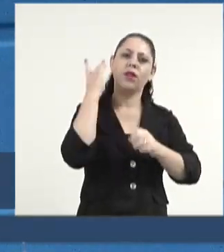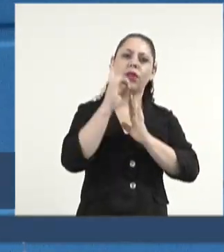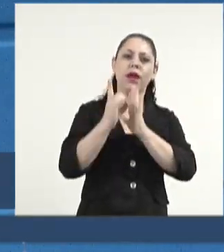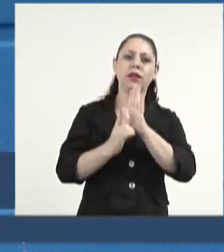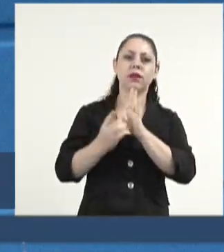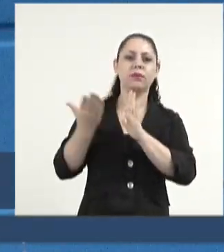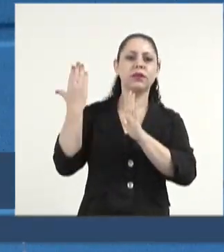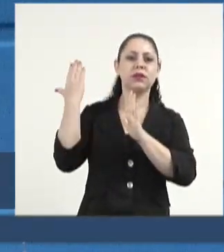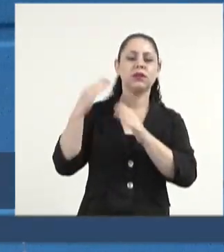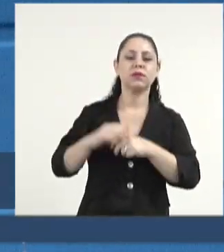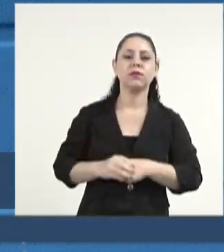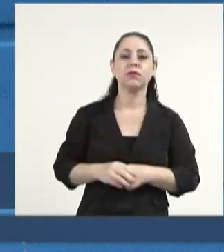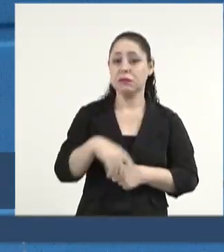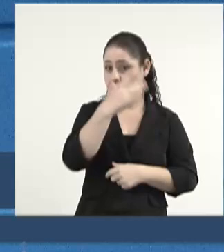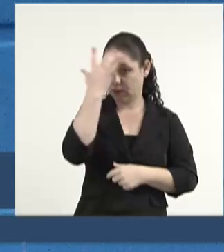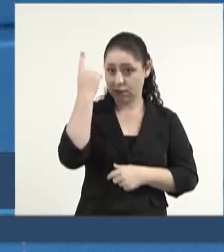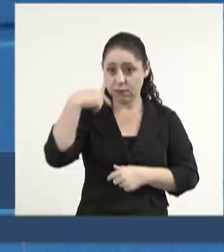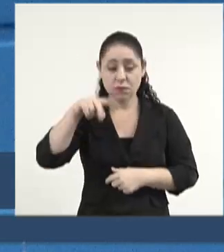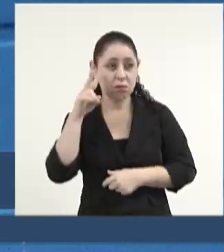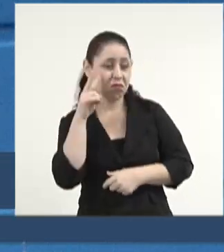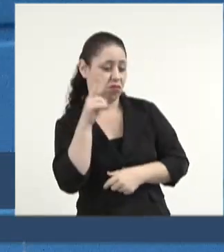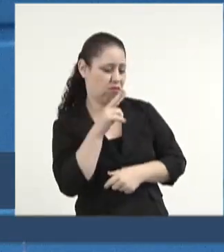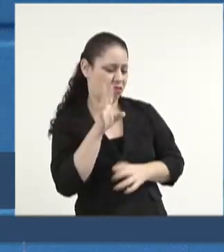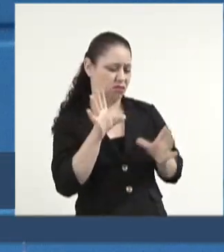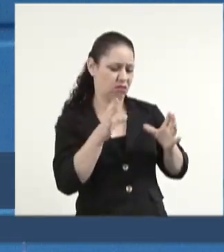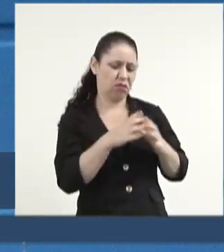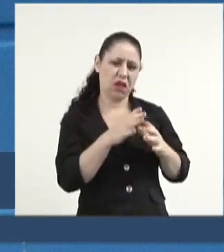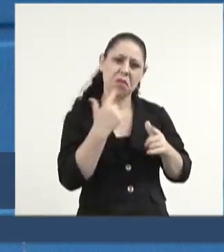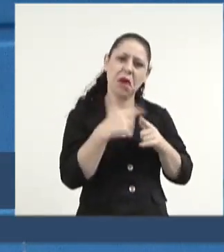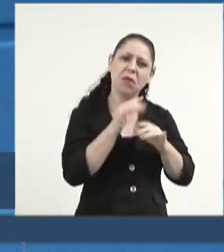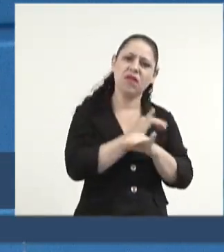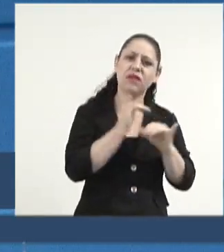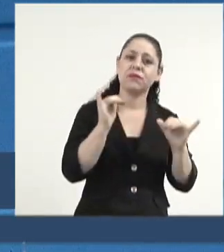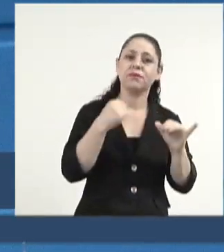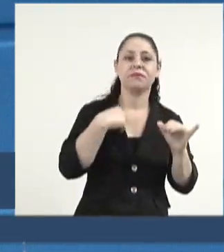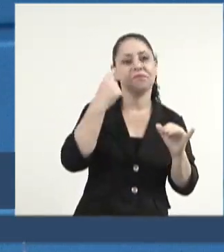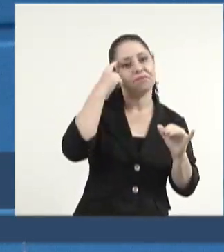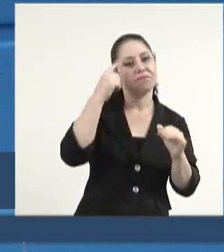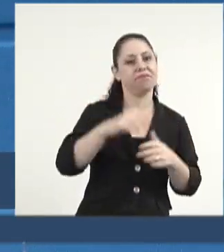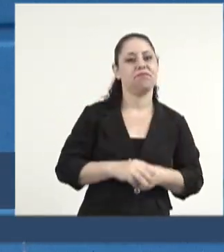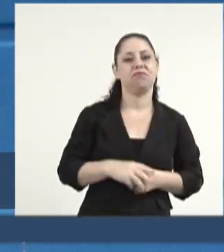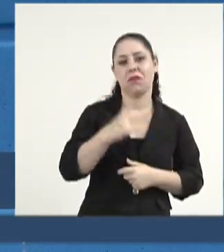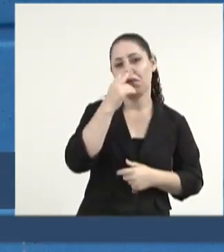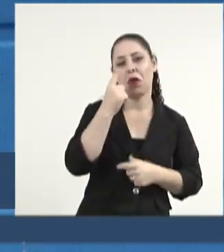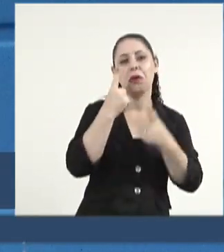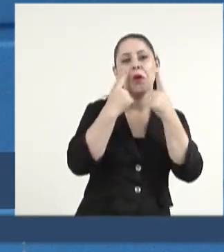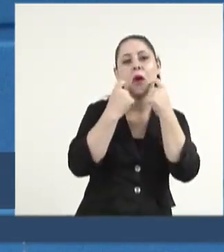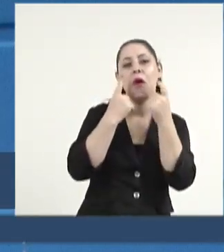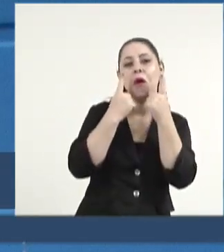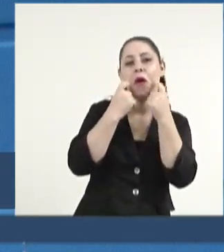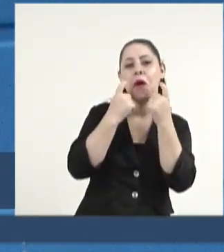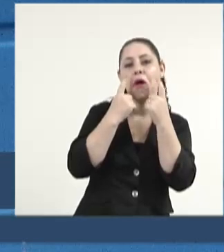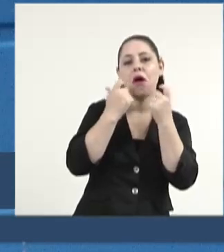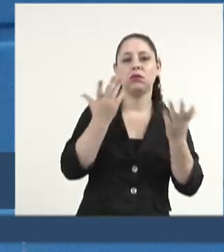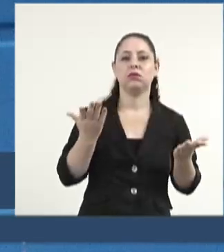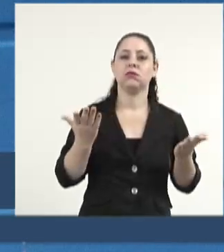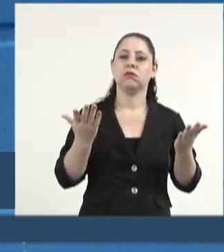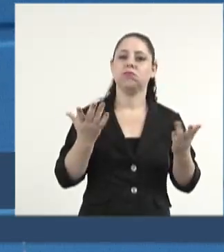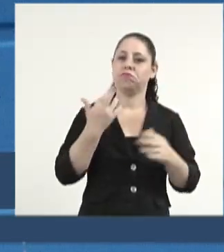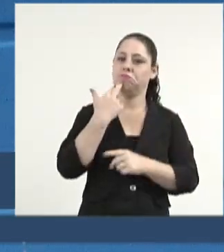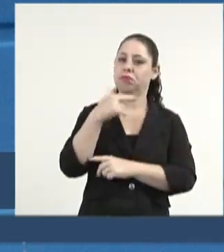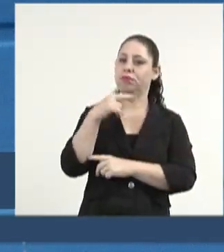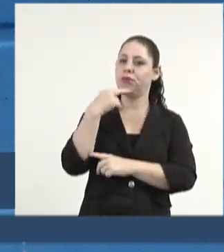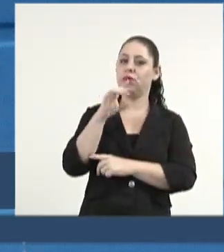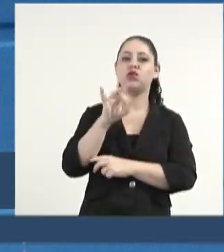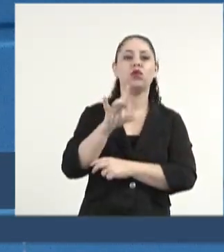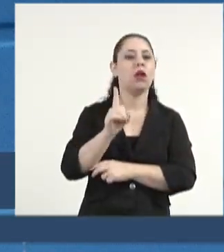década, as pessoas, quando olham esse tipo de pronunciamento, acham que é choradeira de um setor. Acham que